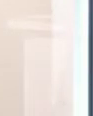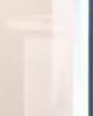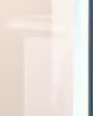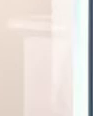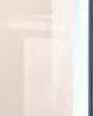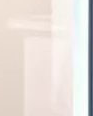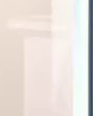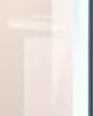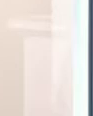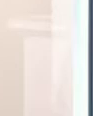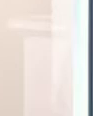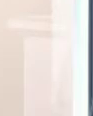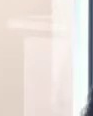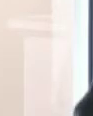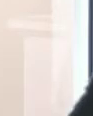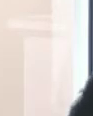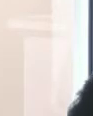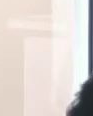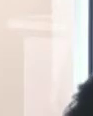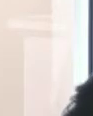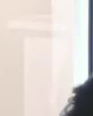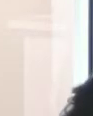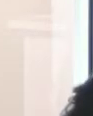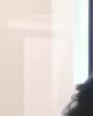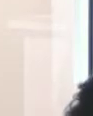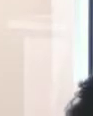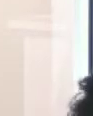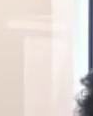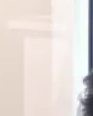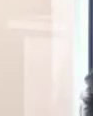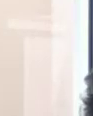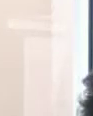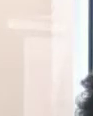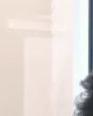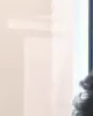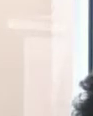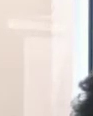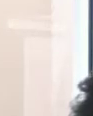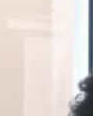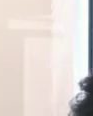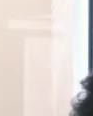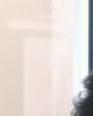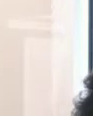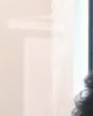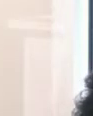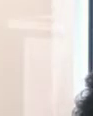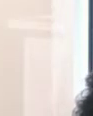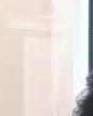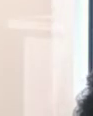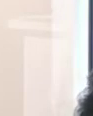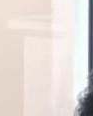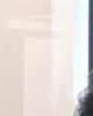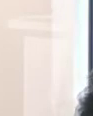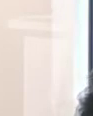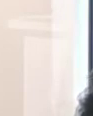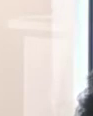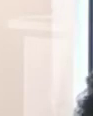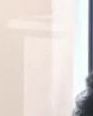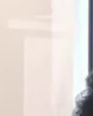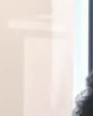forma imediata, o mais rápido possível, vereador Marquinhos, para que essas pessoas caiam em campo trabalhando, porque a nossa cidade precisa dessas